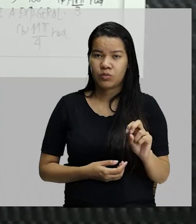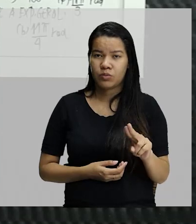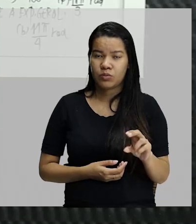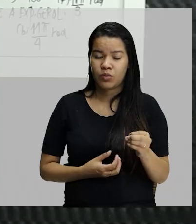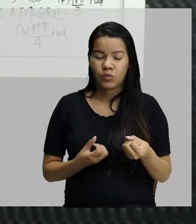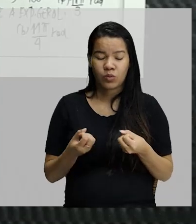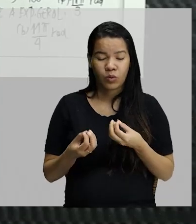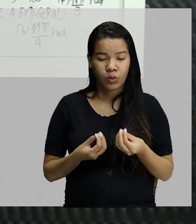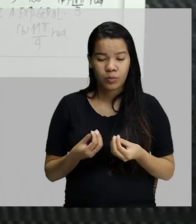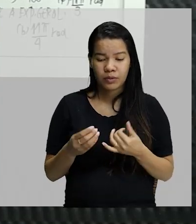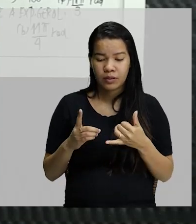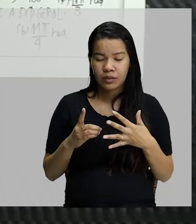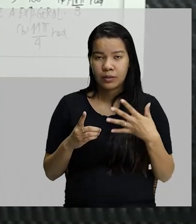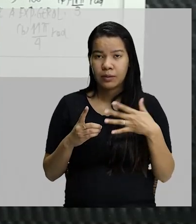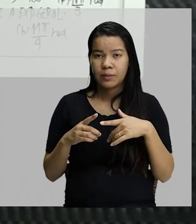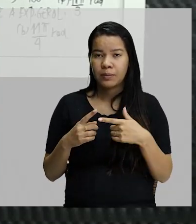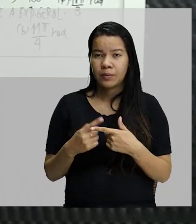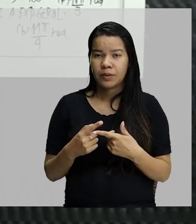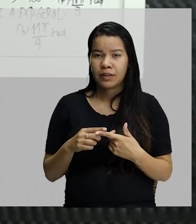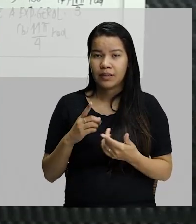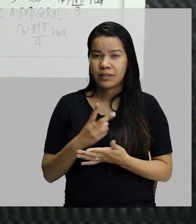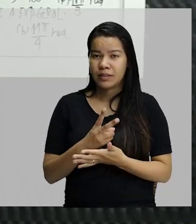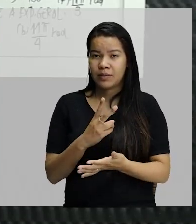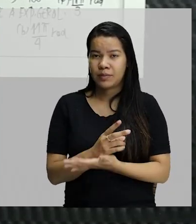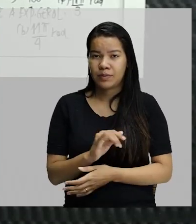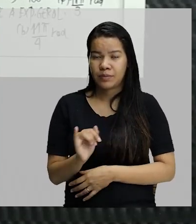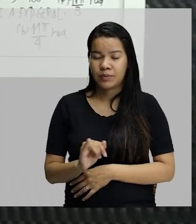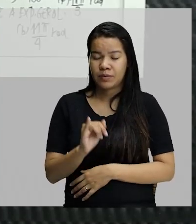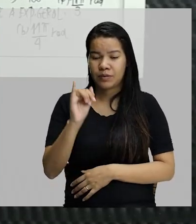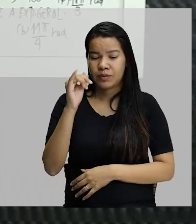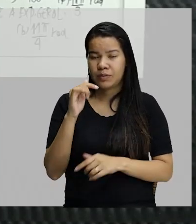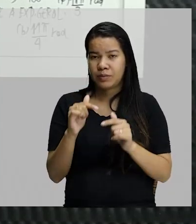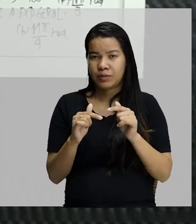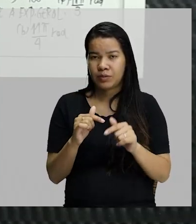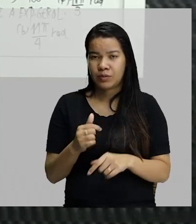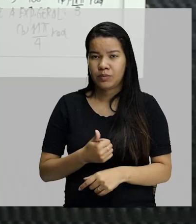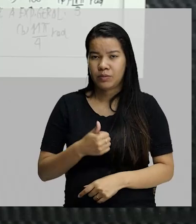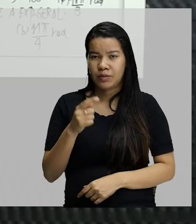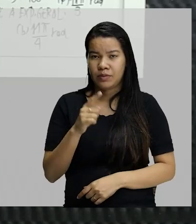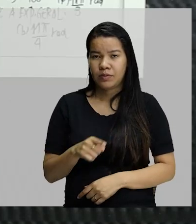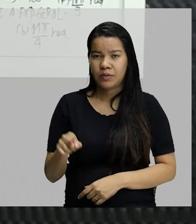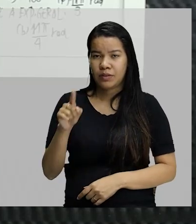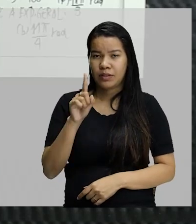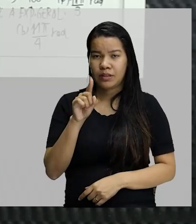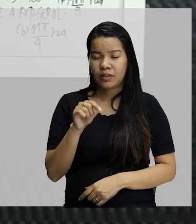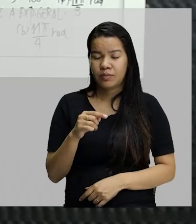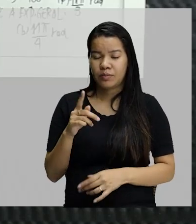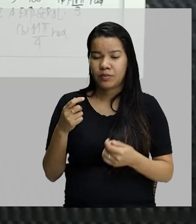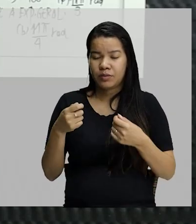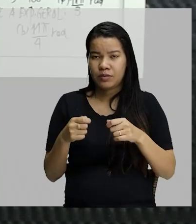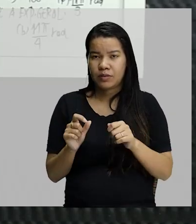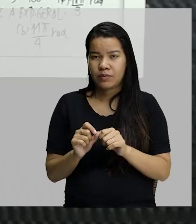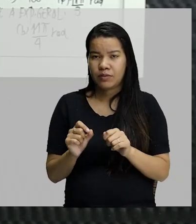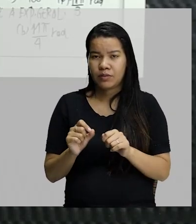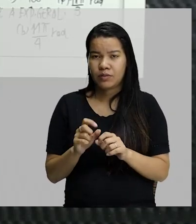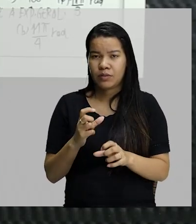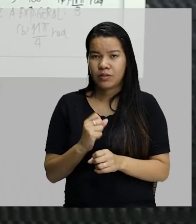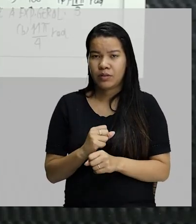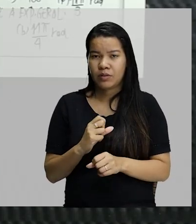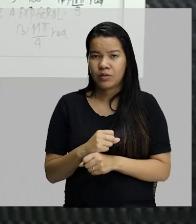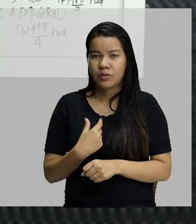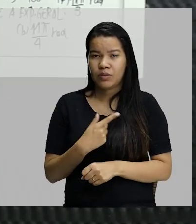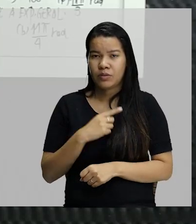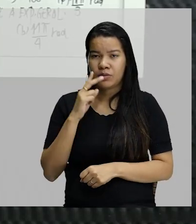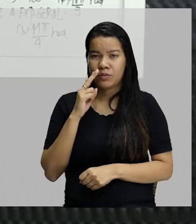arcos côngruos, porque é sempre importante eu trabalhar com os arcos de primeira volta. Isso é possível ser feito com os cálculos que a gente viu